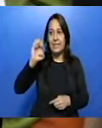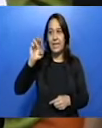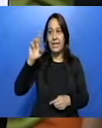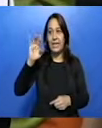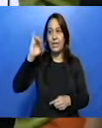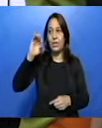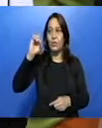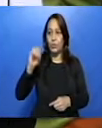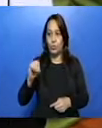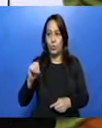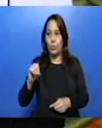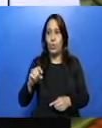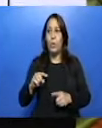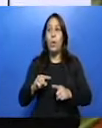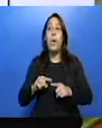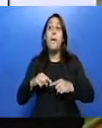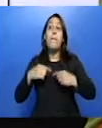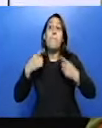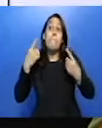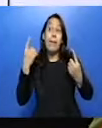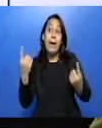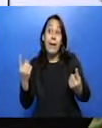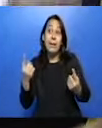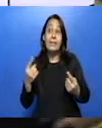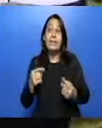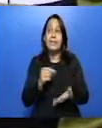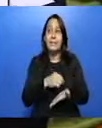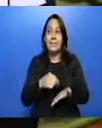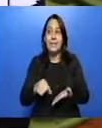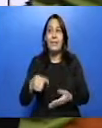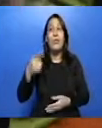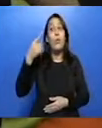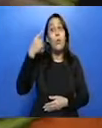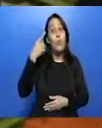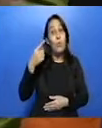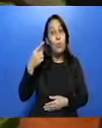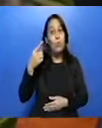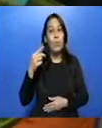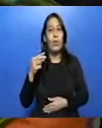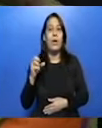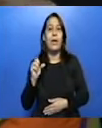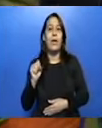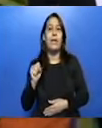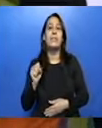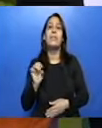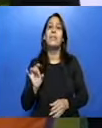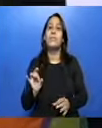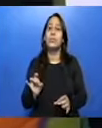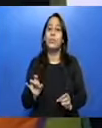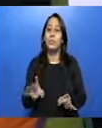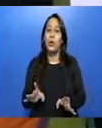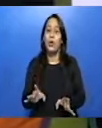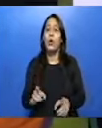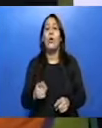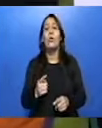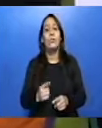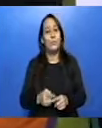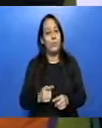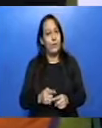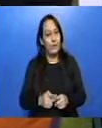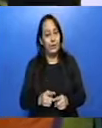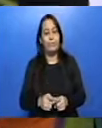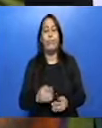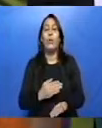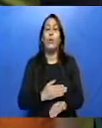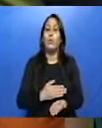pássaro, mas se escreve com uma só letra? Por quê? Não existe palavra que começa com dois